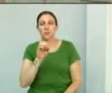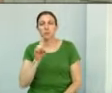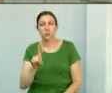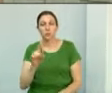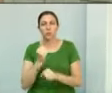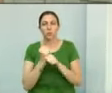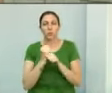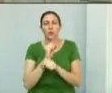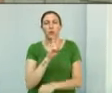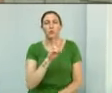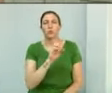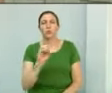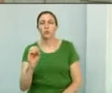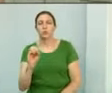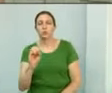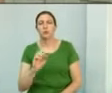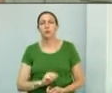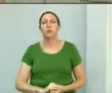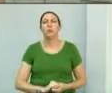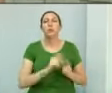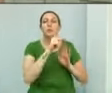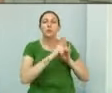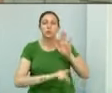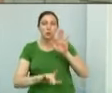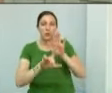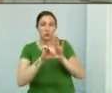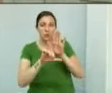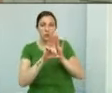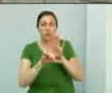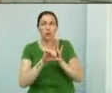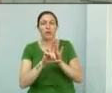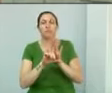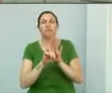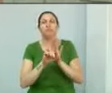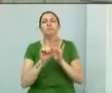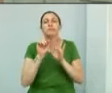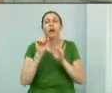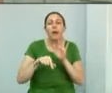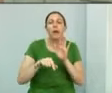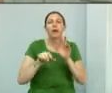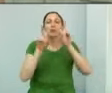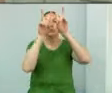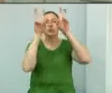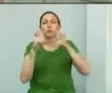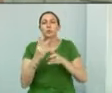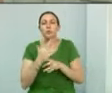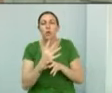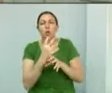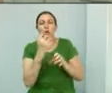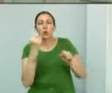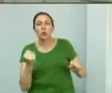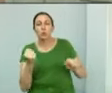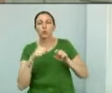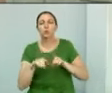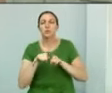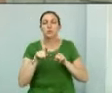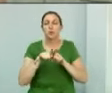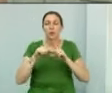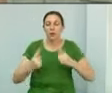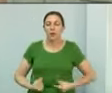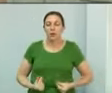regem a matéria, o presente projeto de lei estima a receita e fixa a despesa do município para o